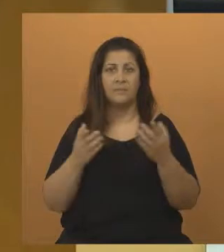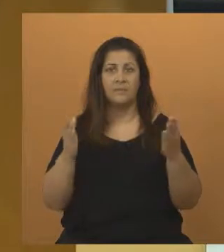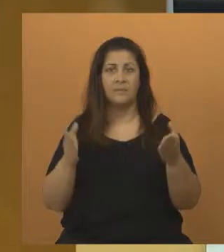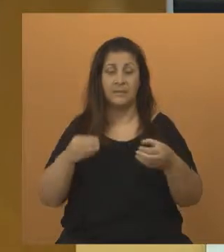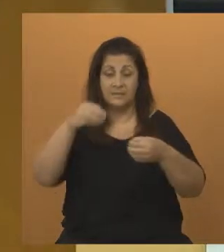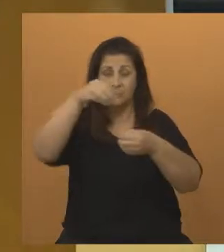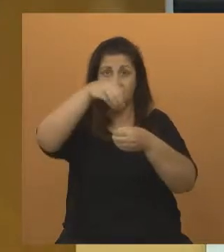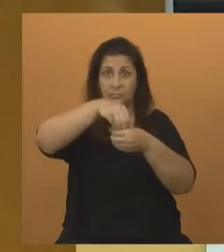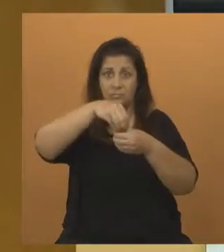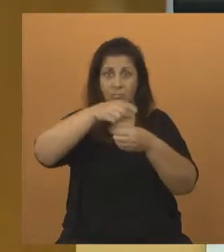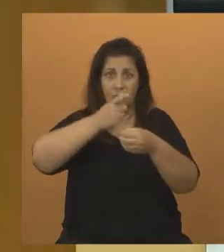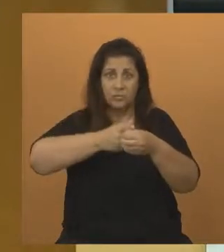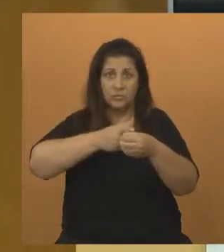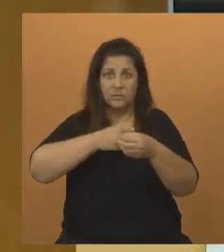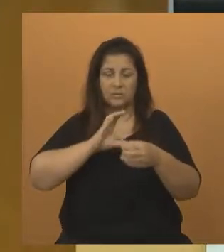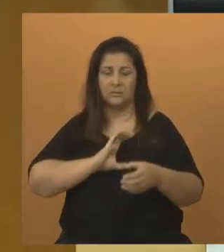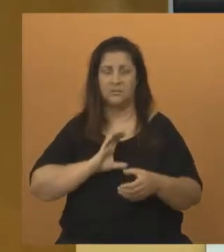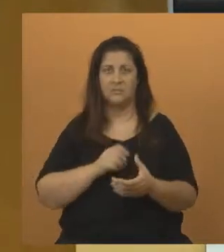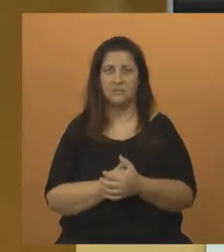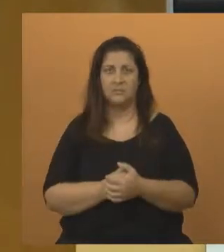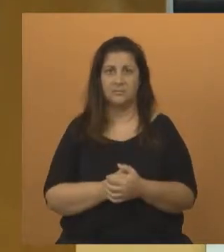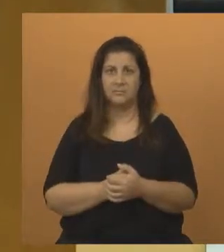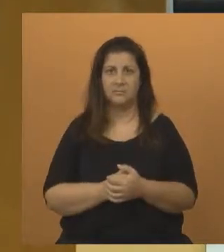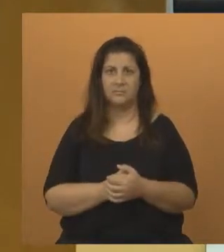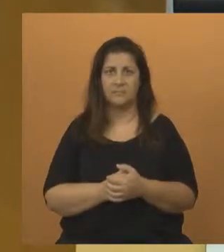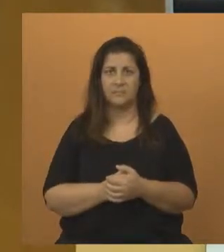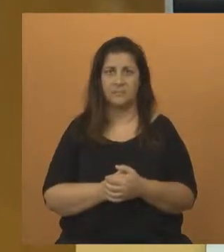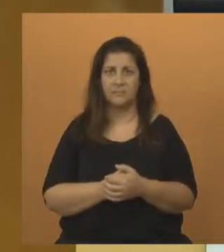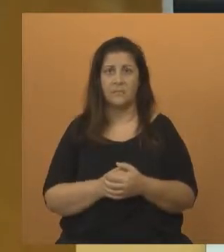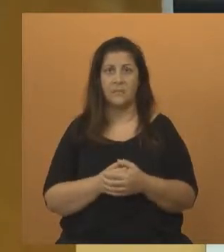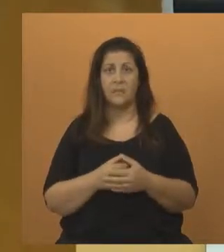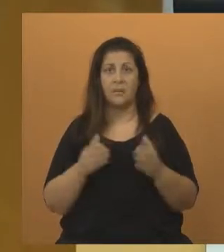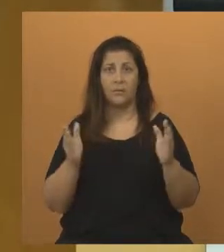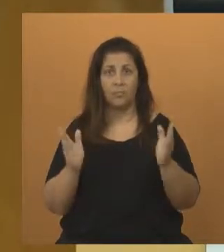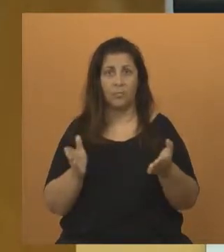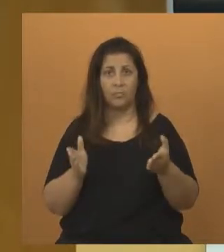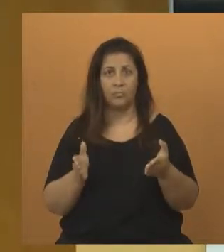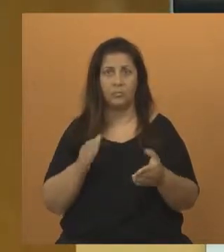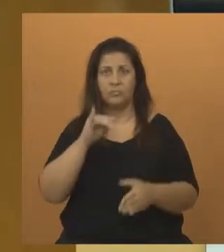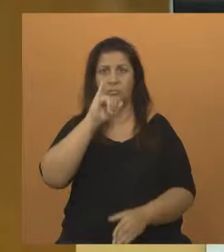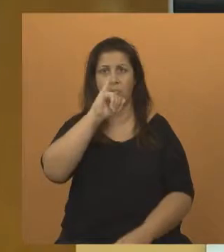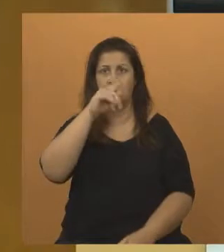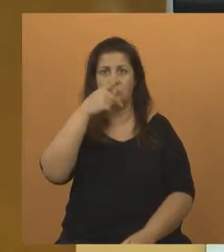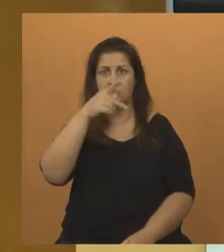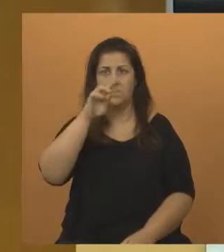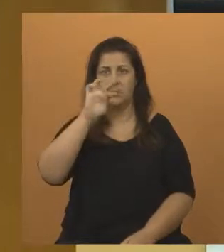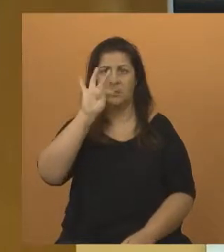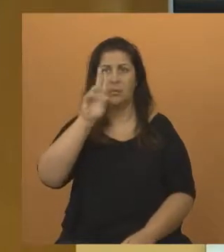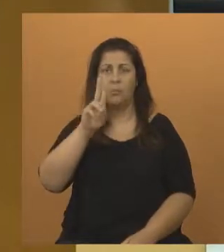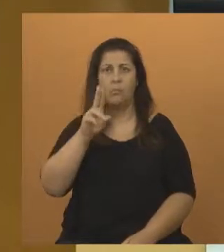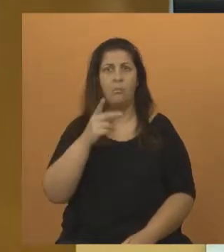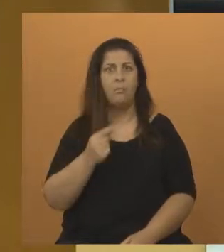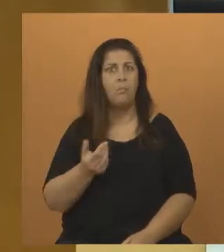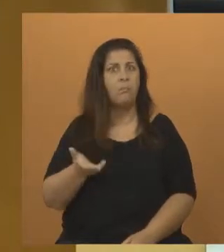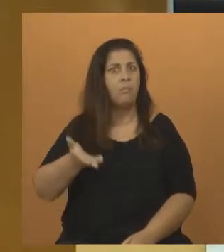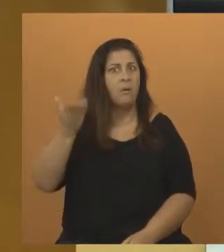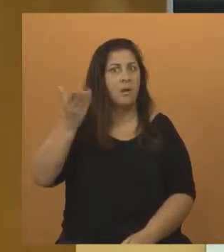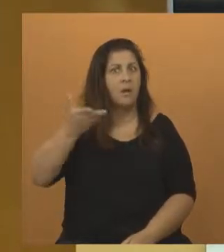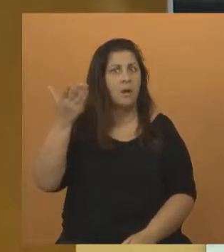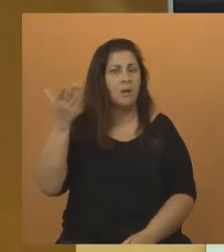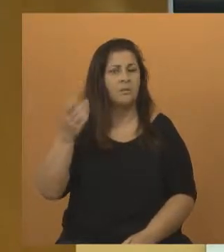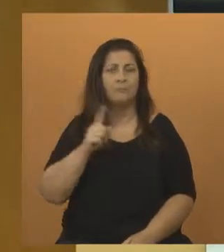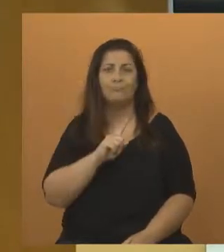centro da cidade e que a valorização hoje do IPTU é muito alta. E os clubes não conseguem